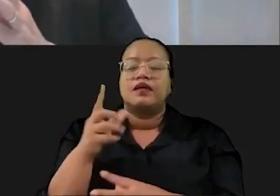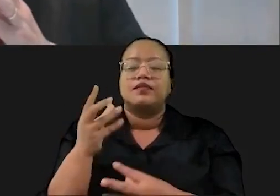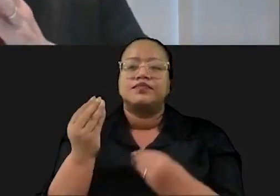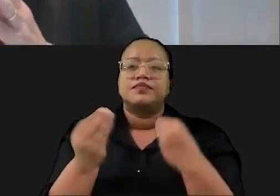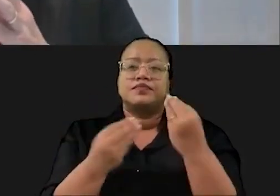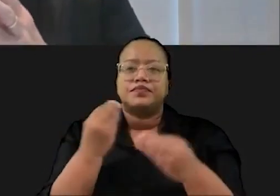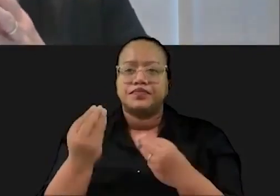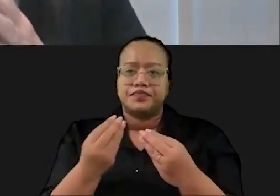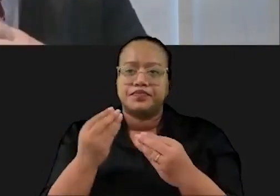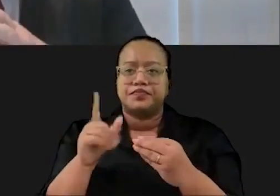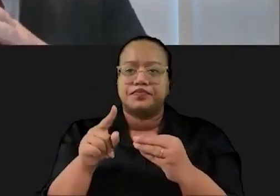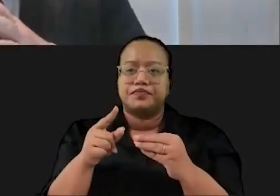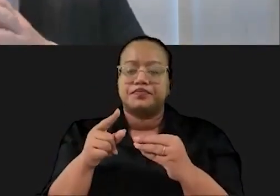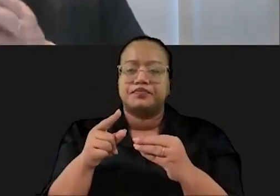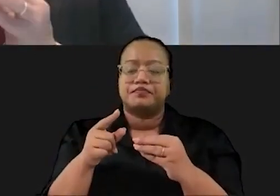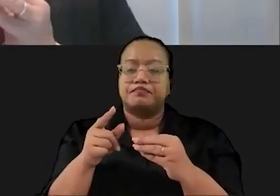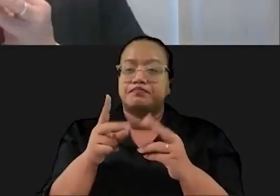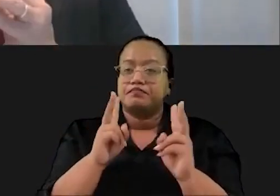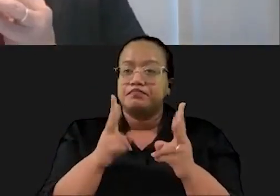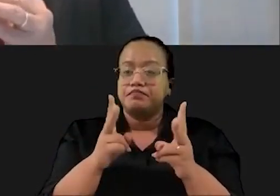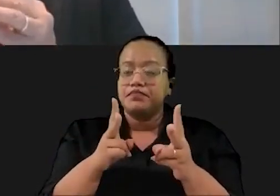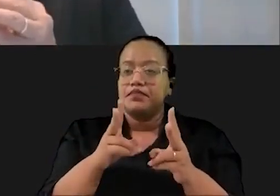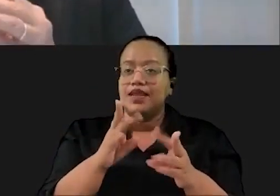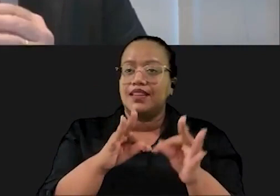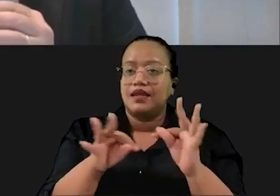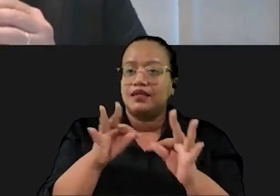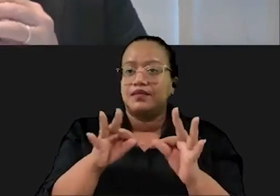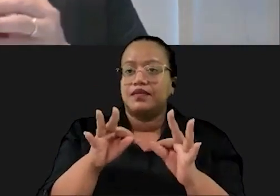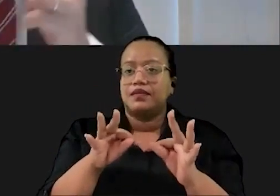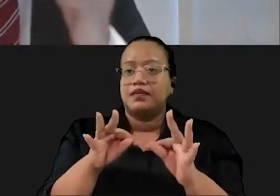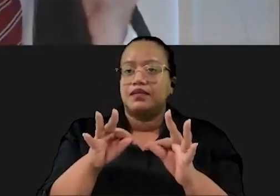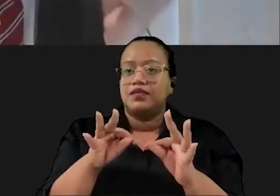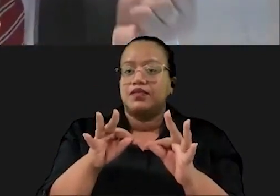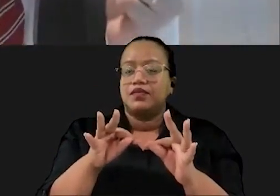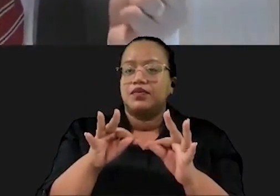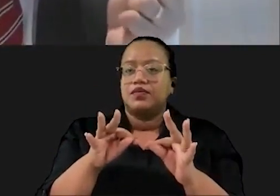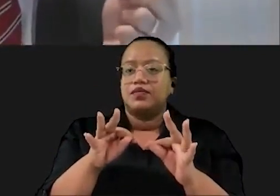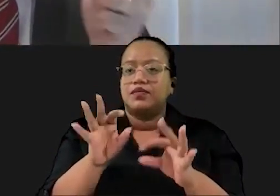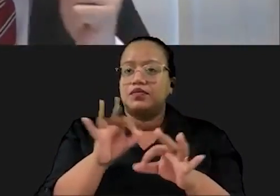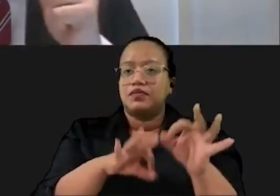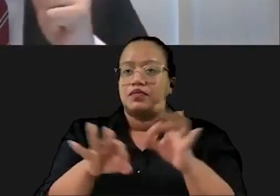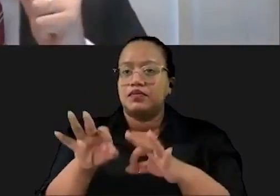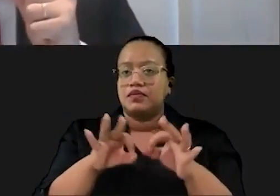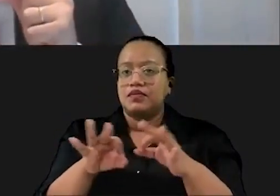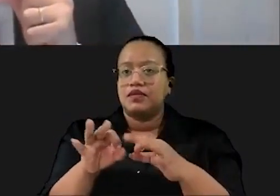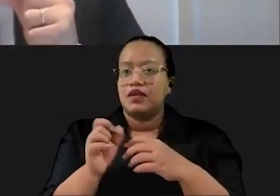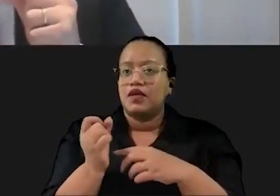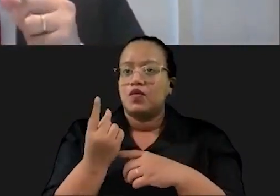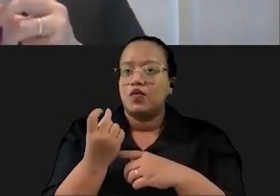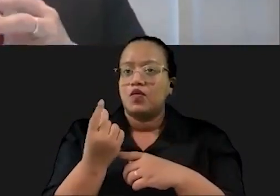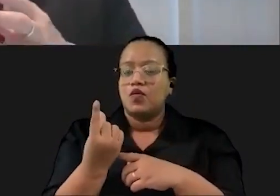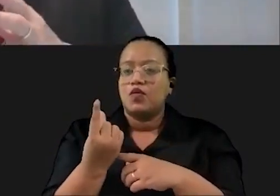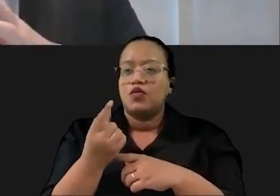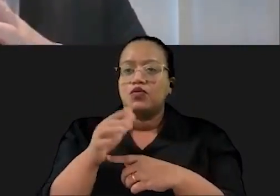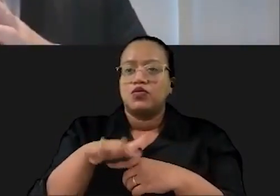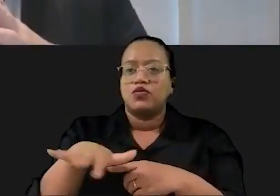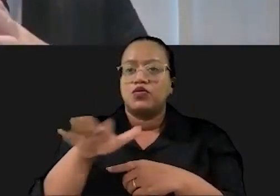forma isonômica entre todos os jurisdicionados, seja o jurisdicionado de São Paulo, seja do Mato Grosso do